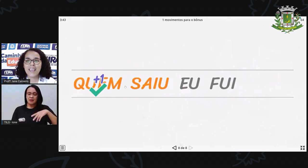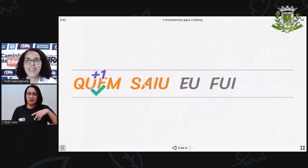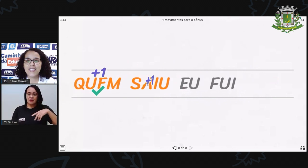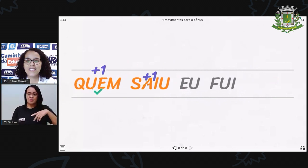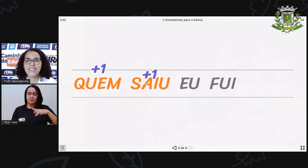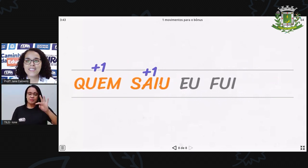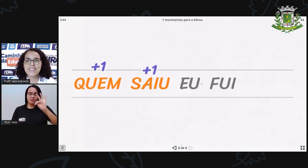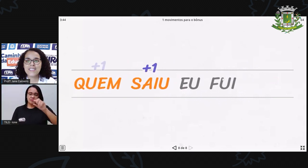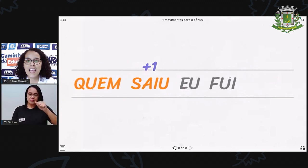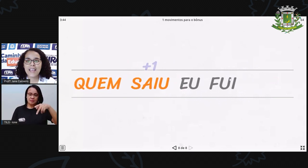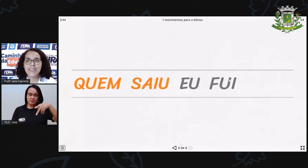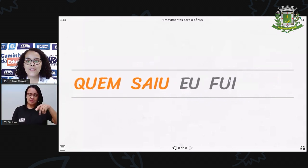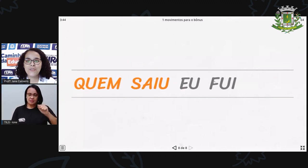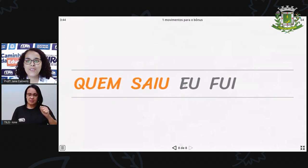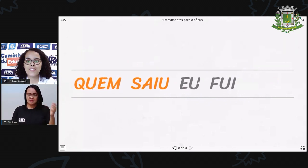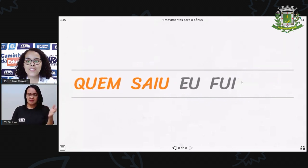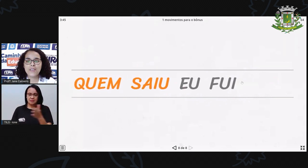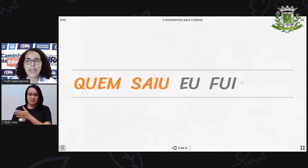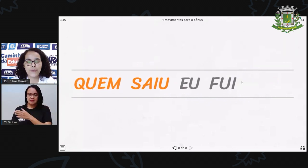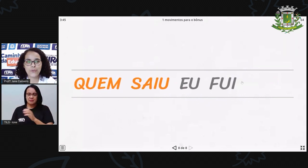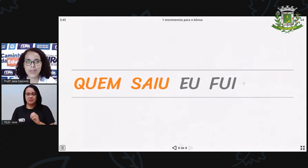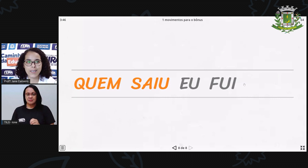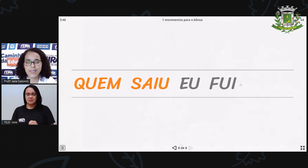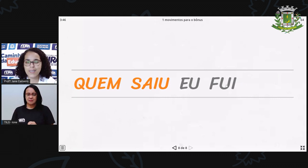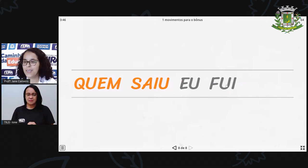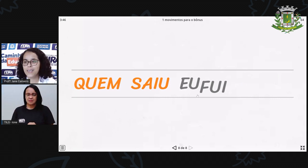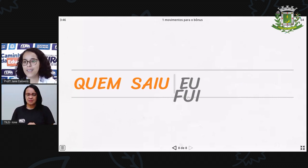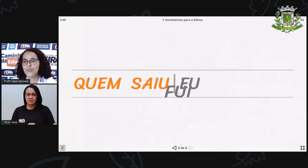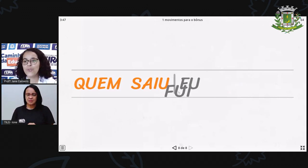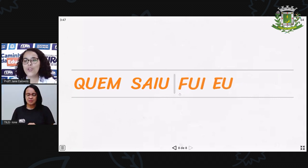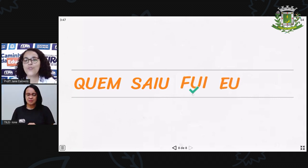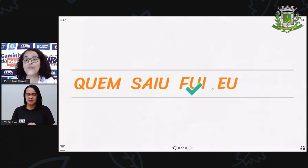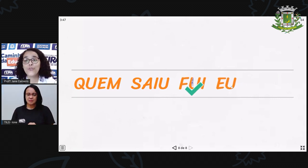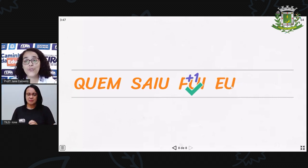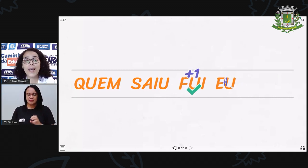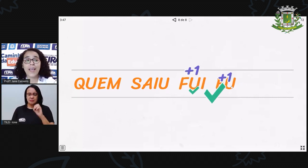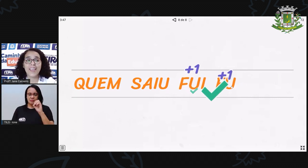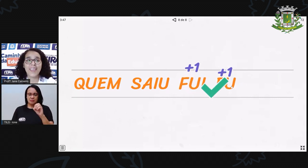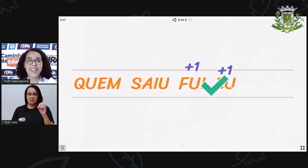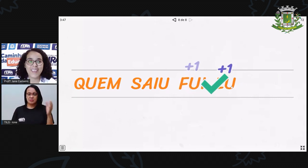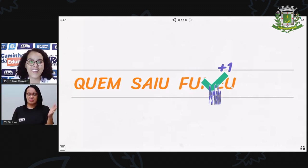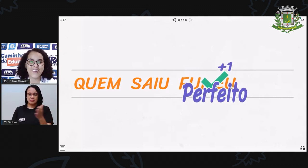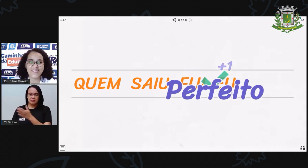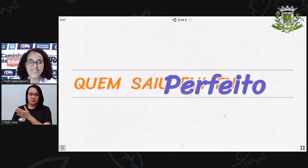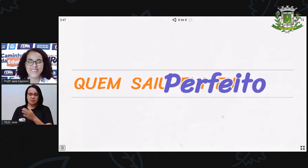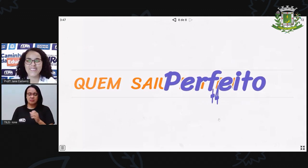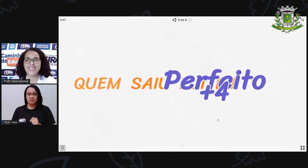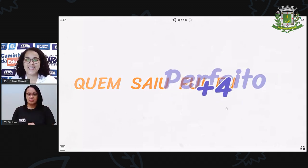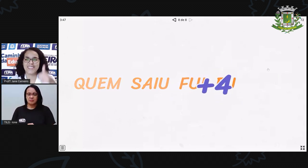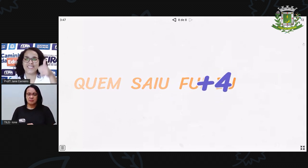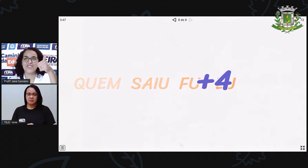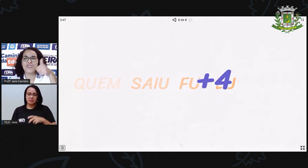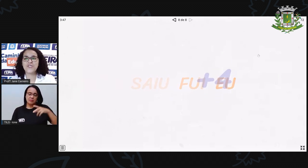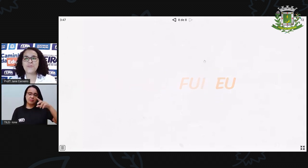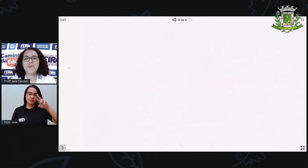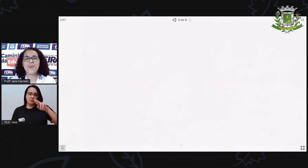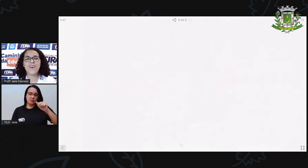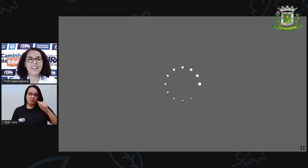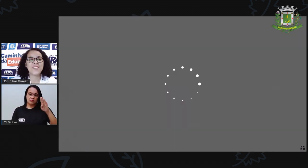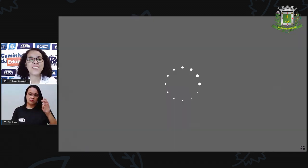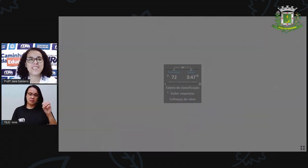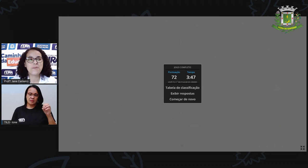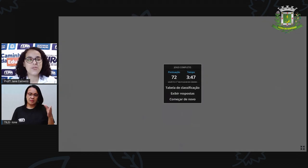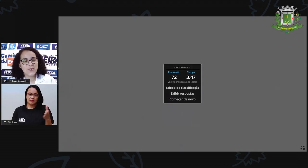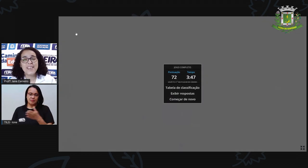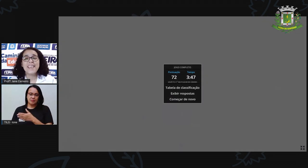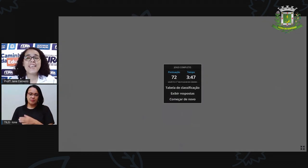Quem saiu? Eu fui? Não. Fui eu. Show de bola.